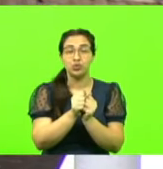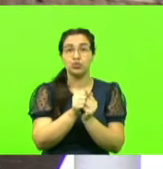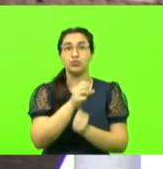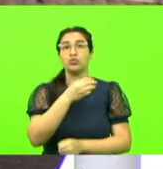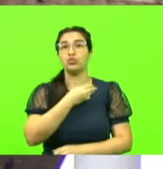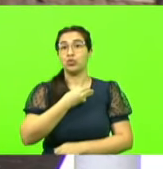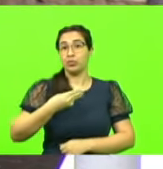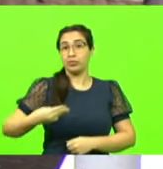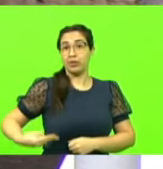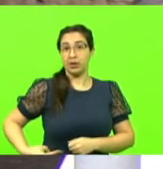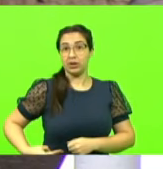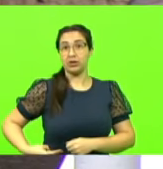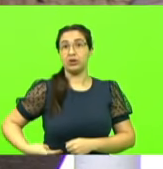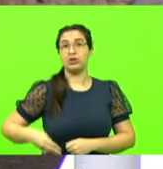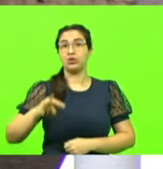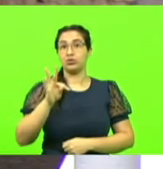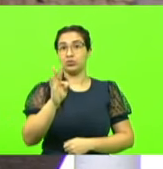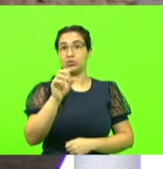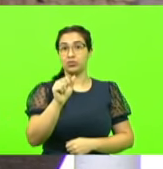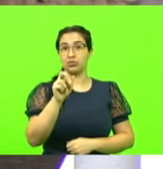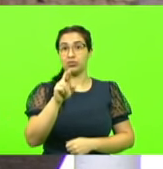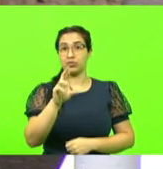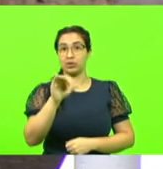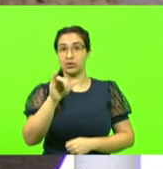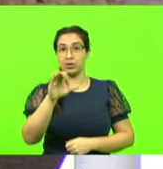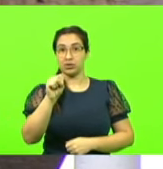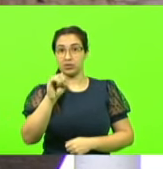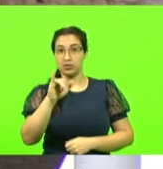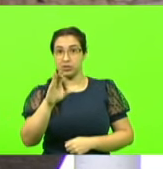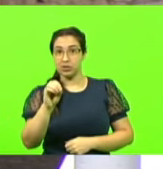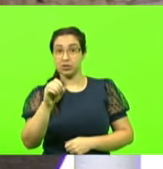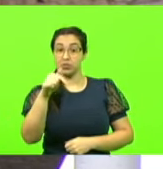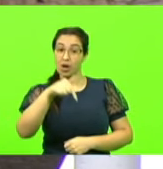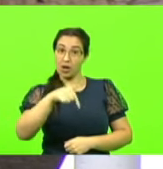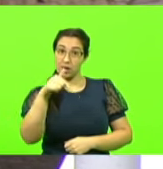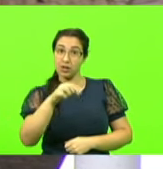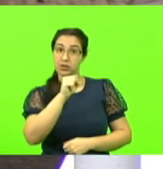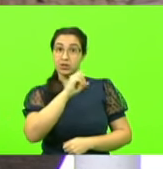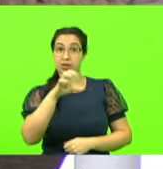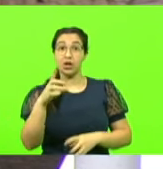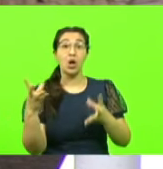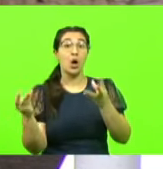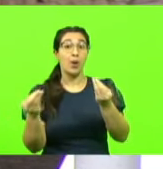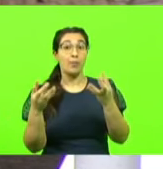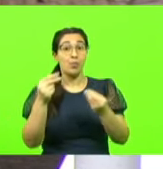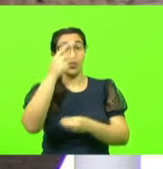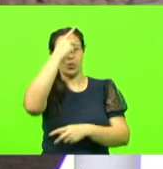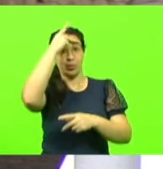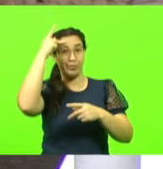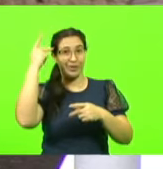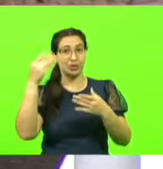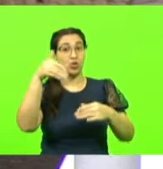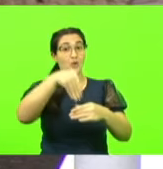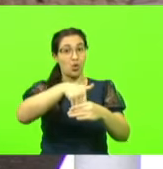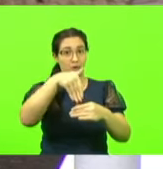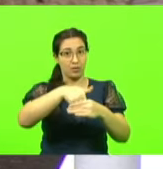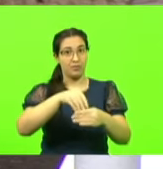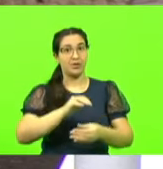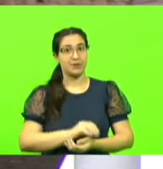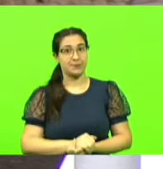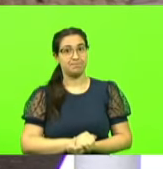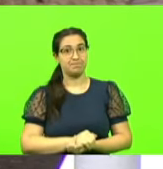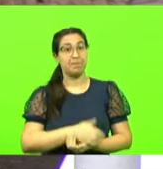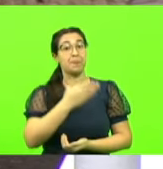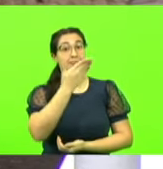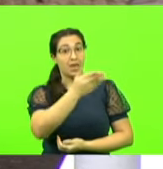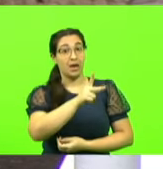votação que ele teve em Santa Catarina e o crédito que ele ainda tem em Santa Catarina tem que fazer com que ele olhe melhor para os catarinenses